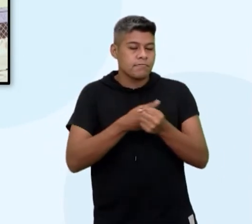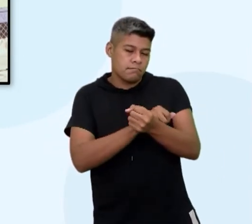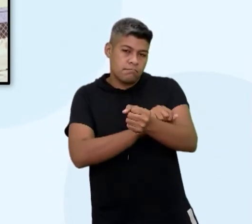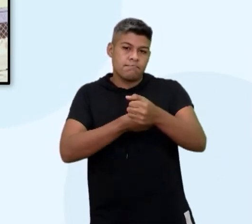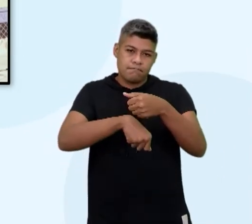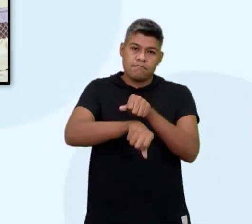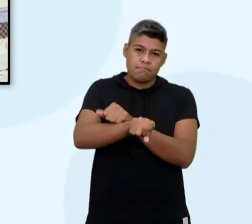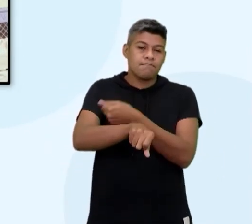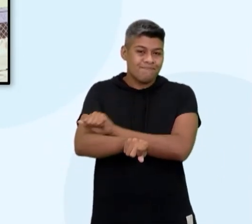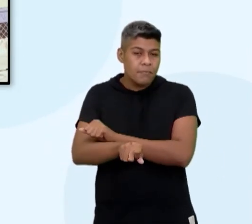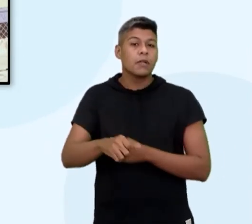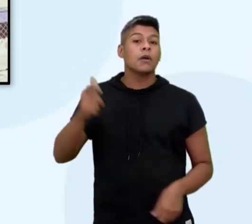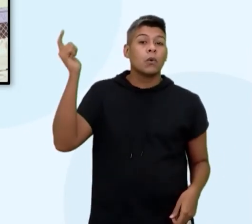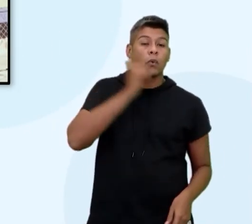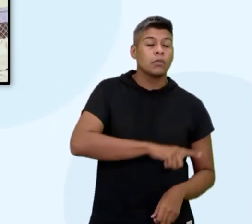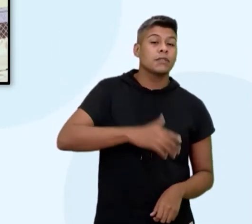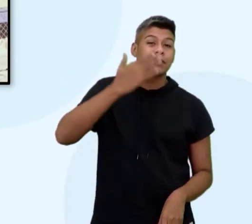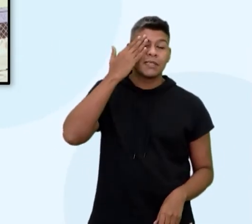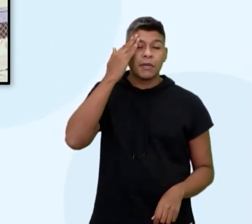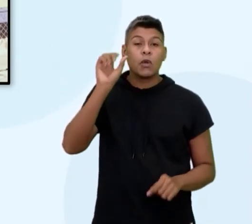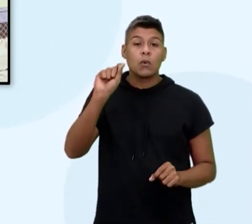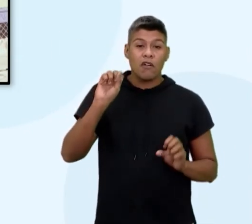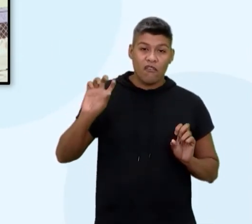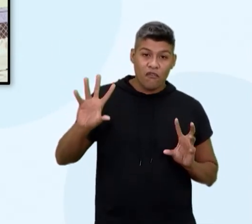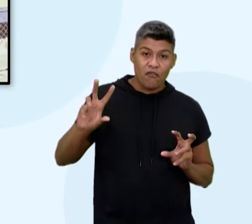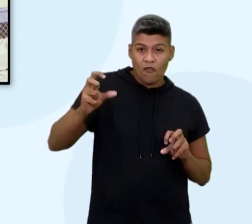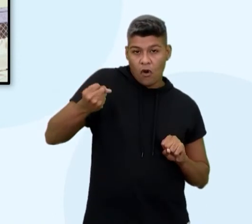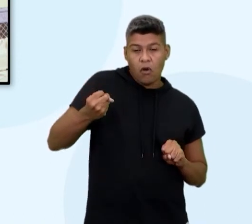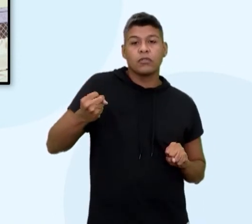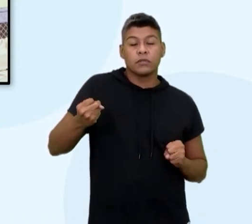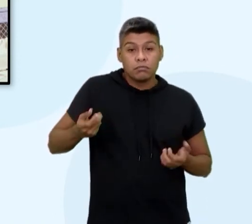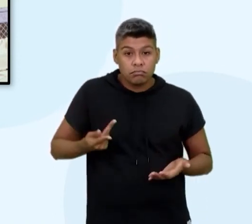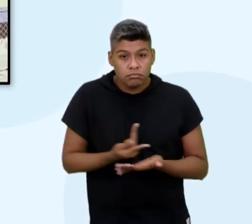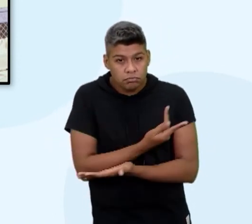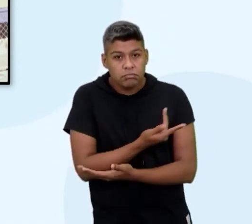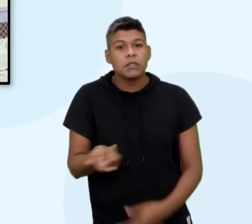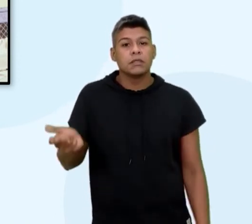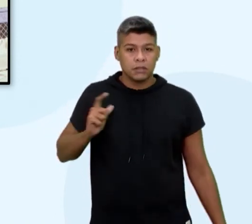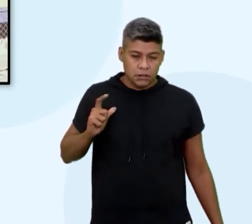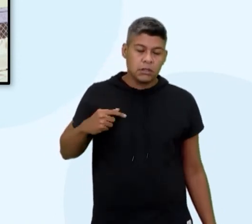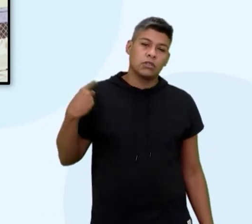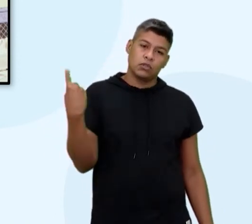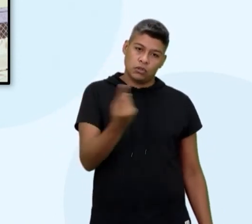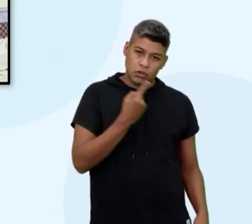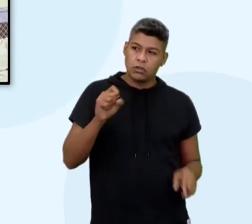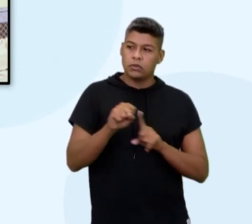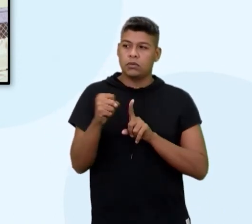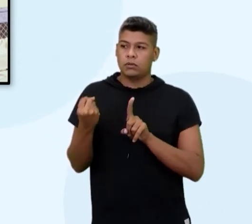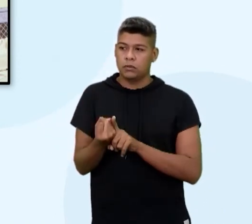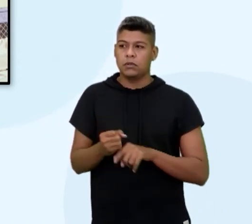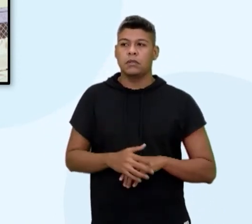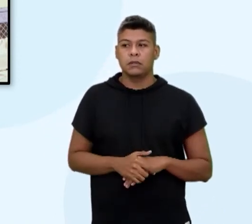luta, sobretudo que sabem da força que uma pequena ação pode ter em nós como